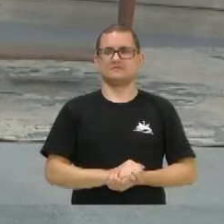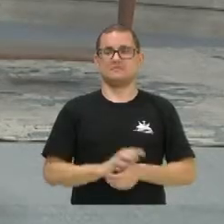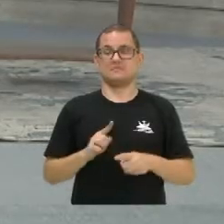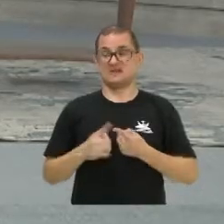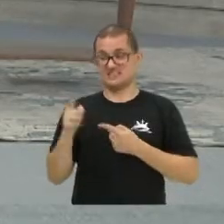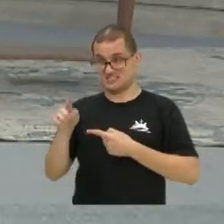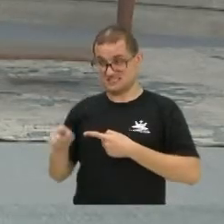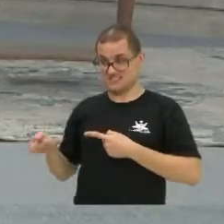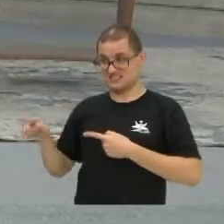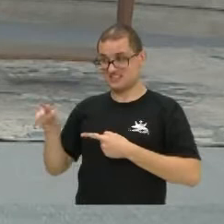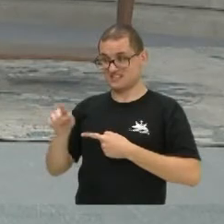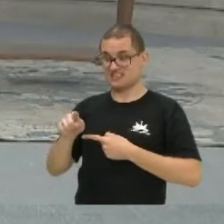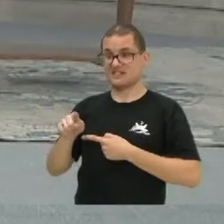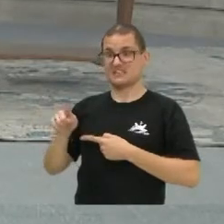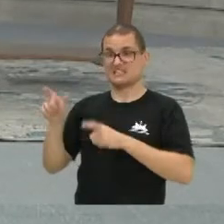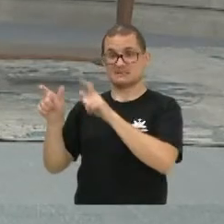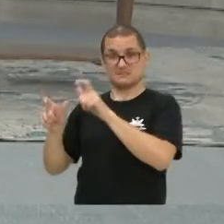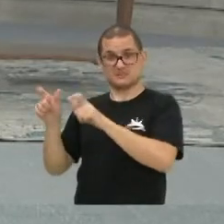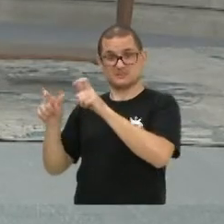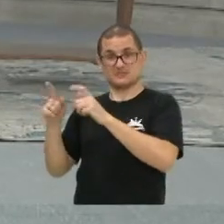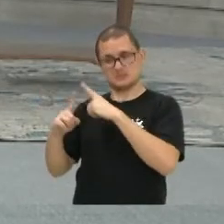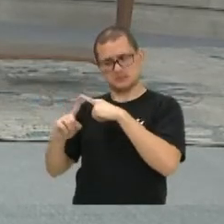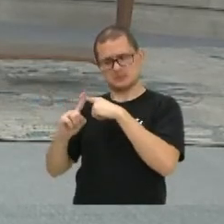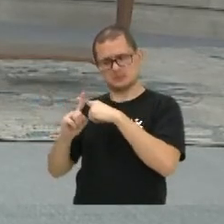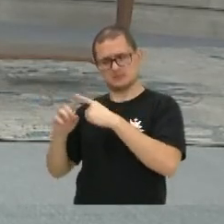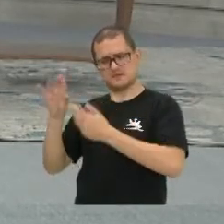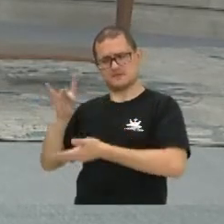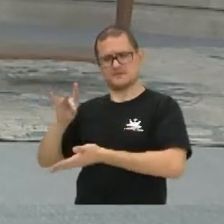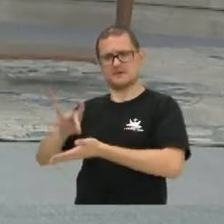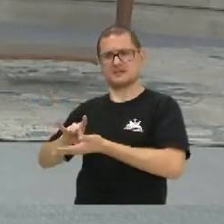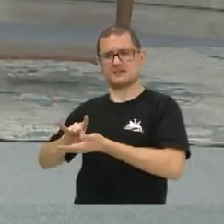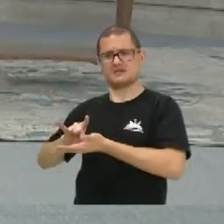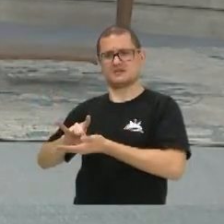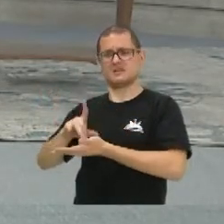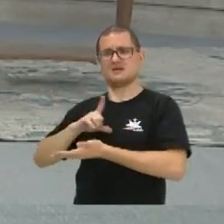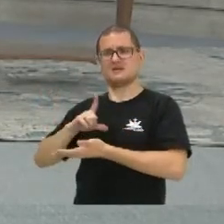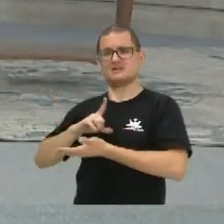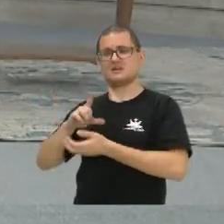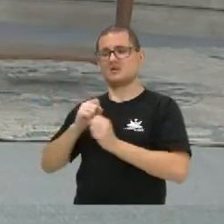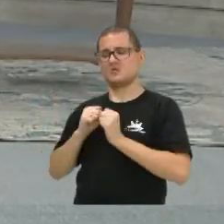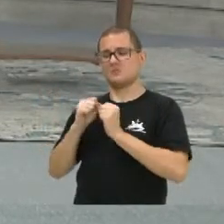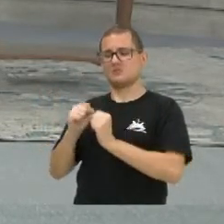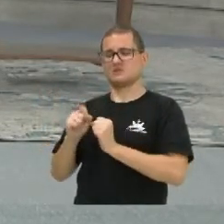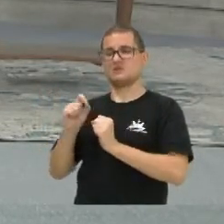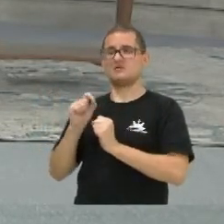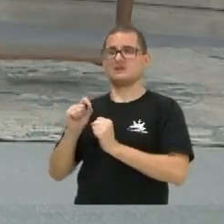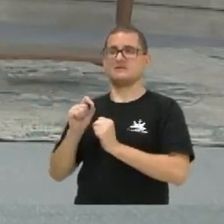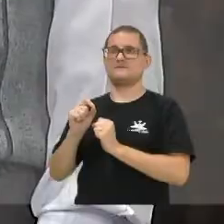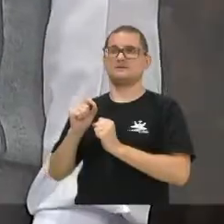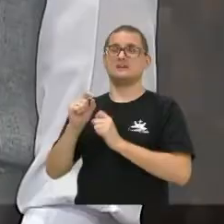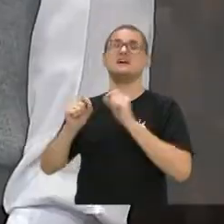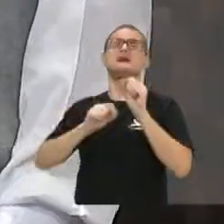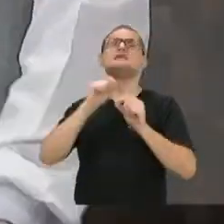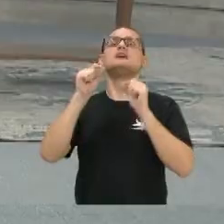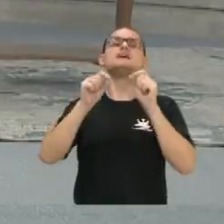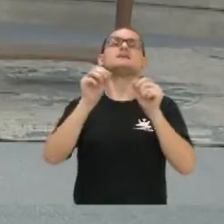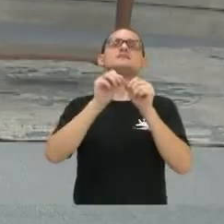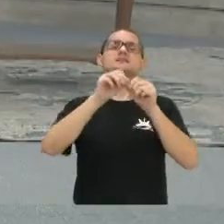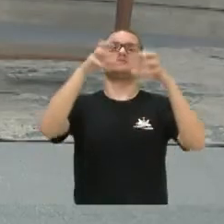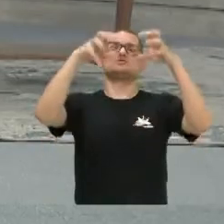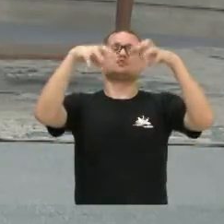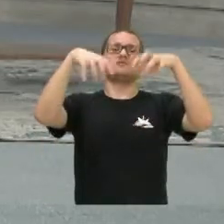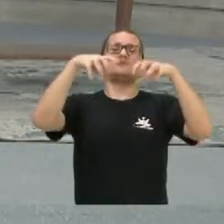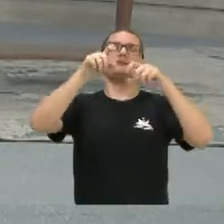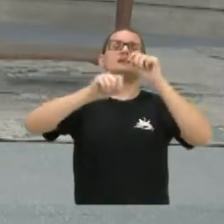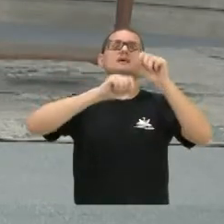o poder de colocar quem é que faz chover quem faz vir o sol quem faz